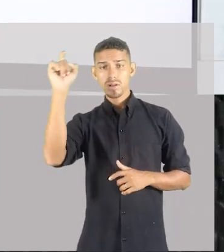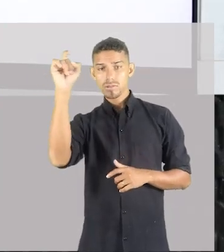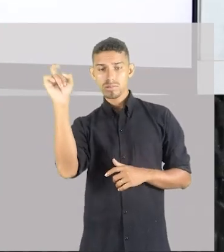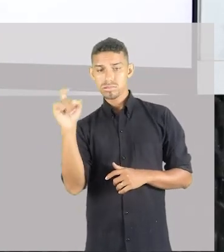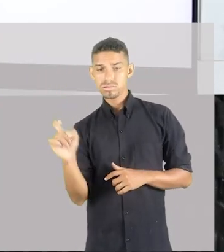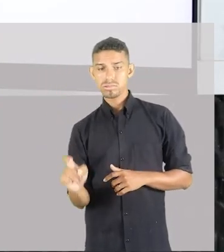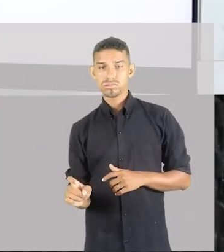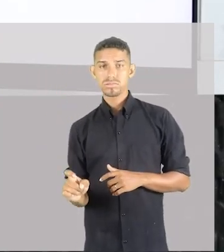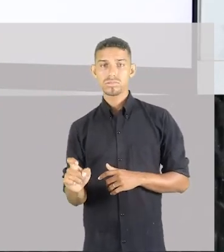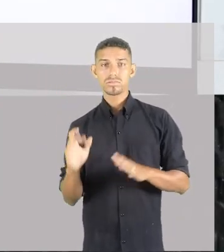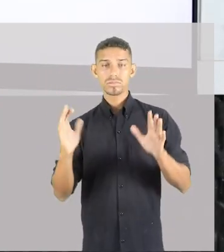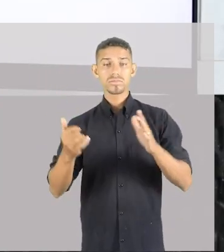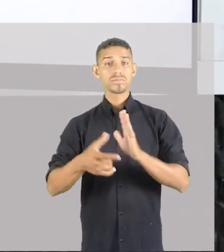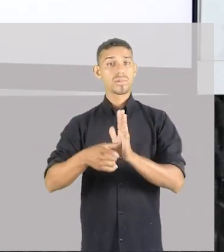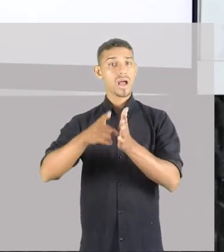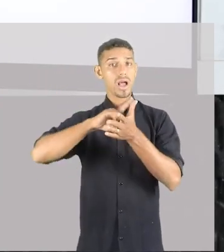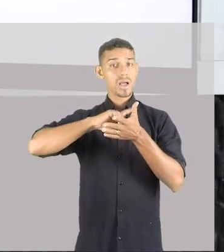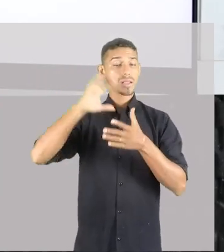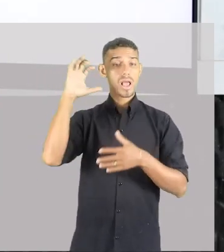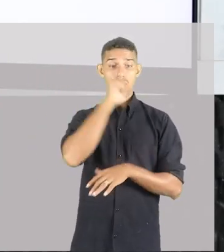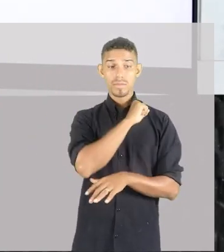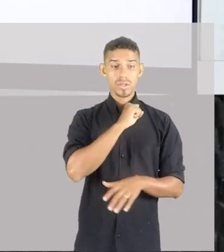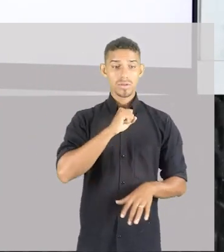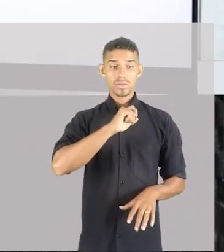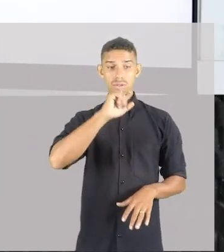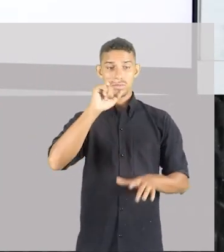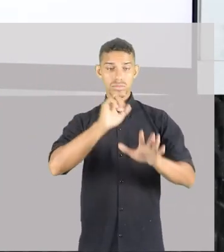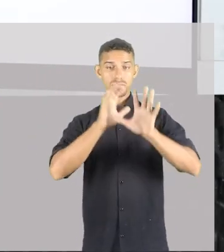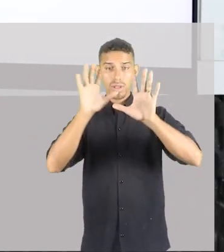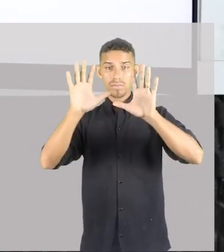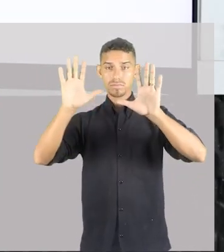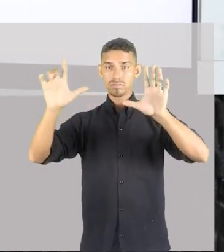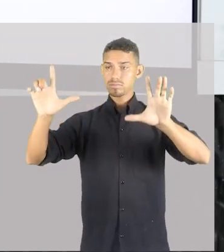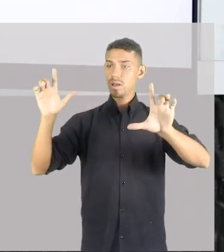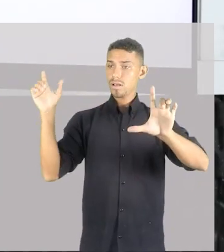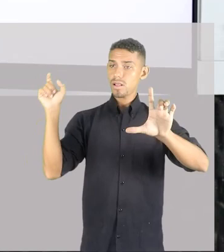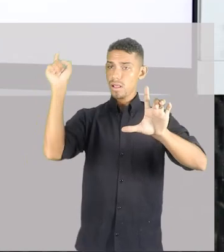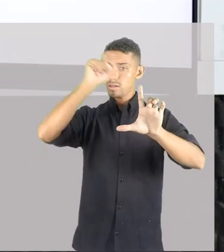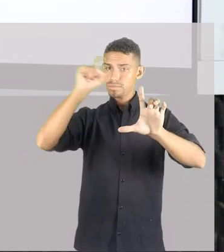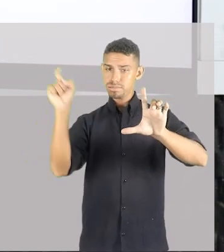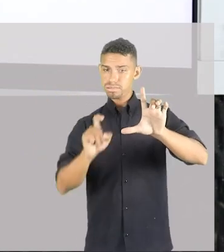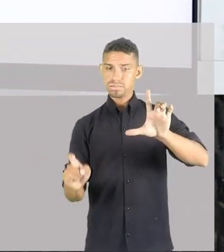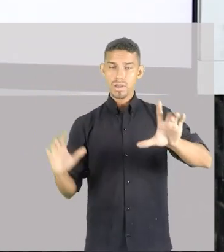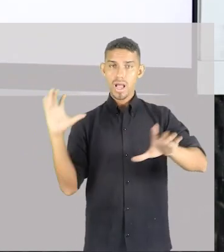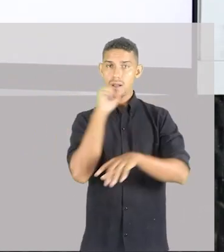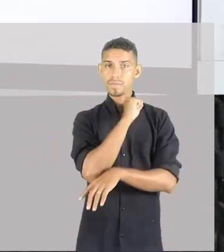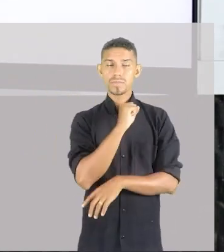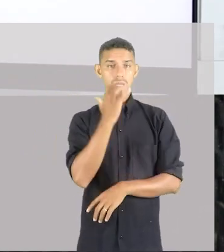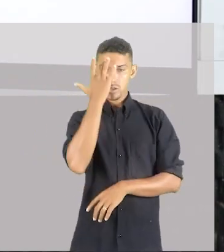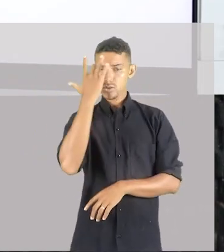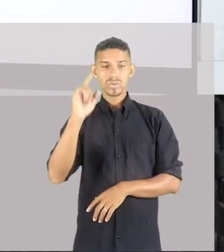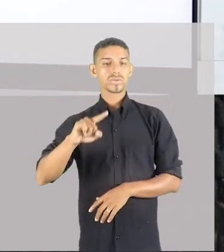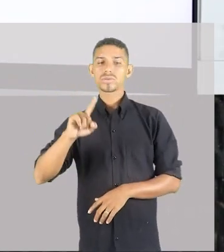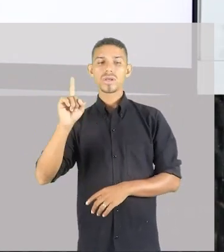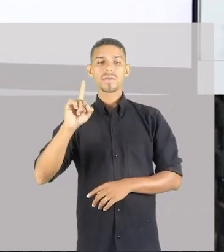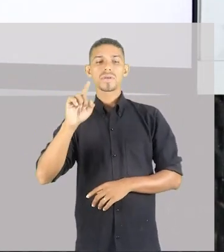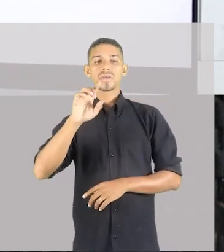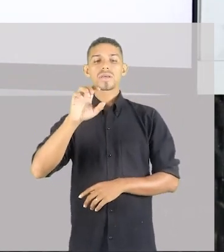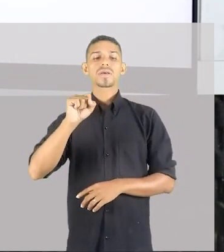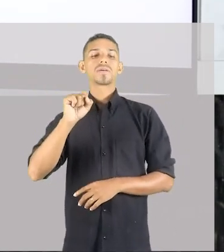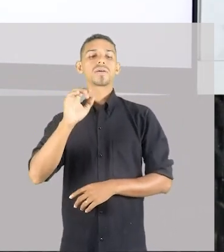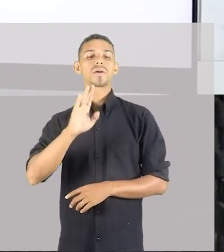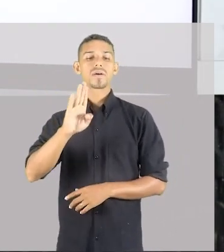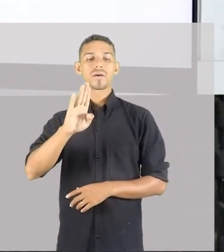o spray ou seja ele é feito muito rapidamente porque já vem com uma estrutura pronta só que ninguém sabe quem é oesc e quando a obra